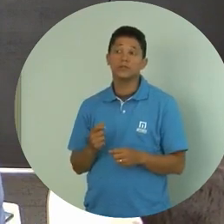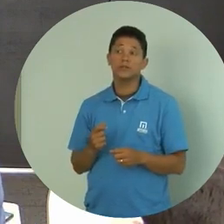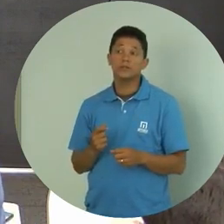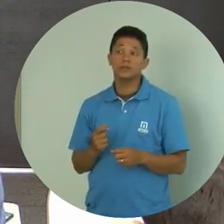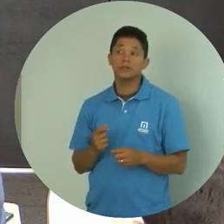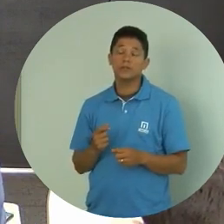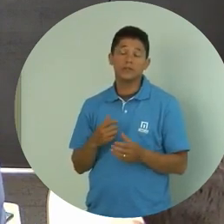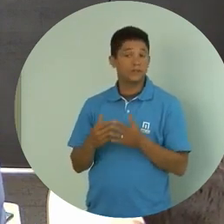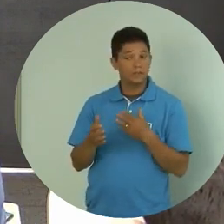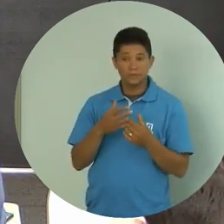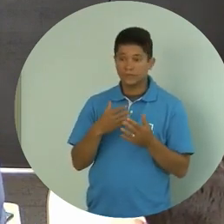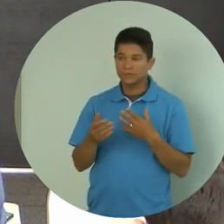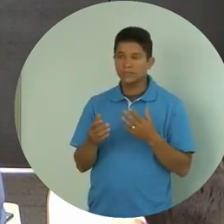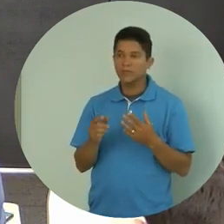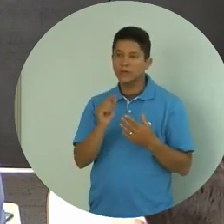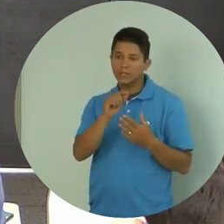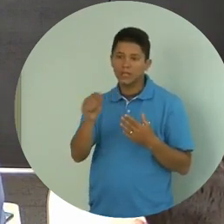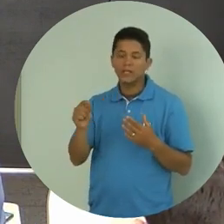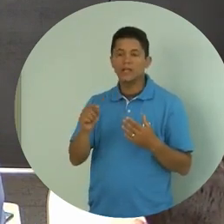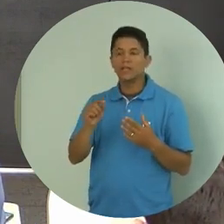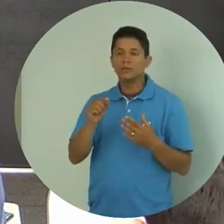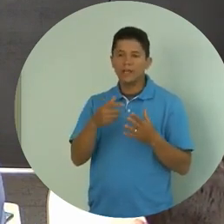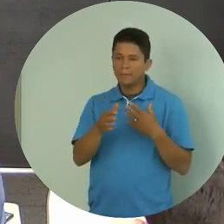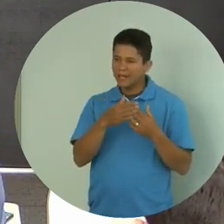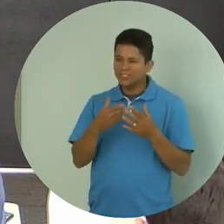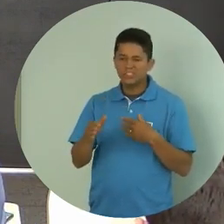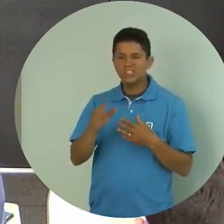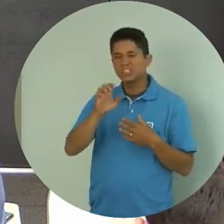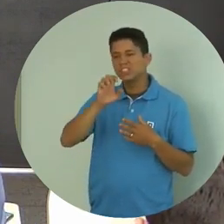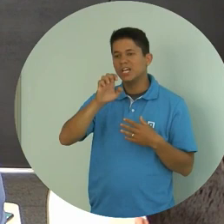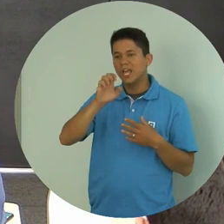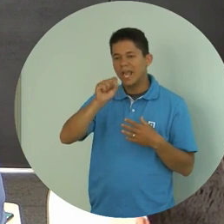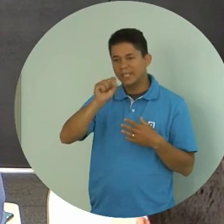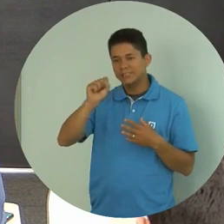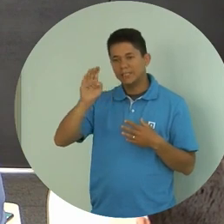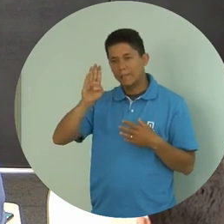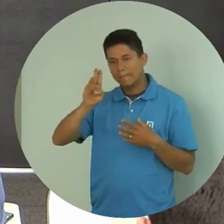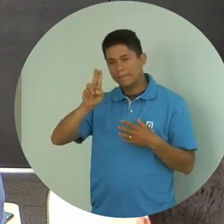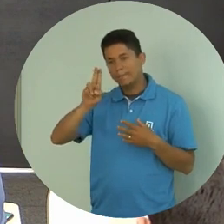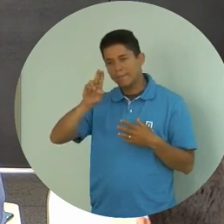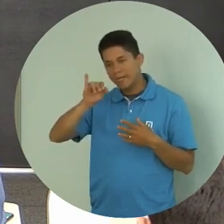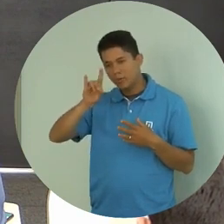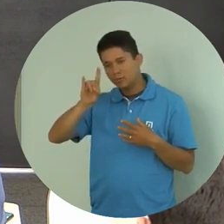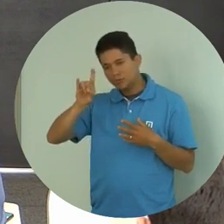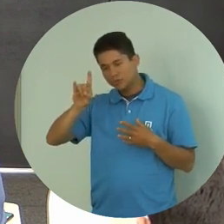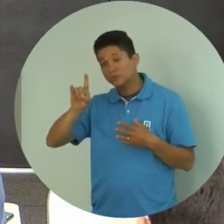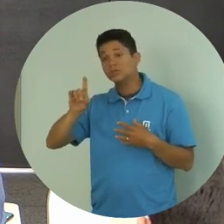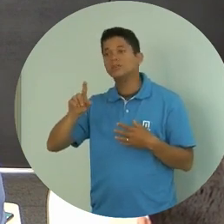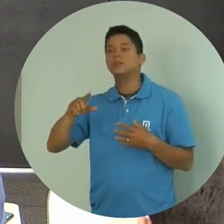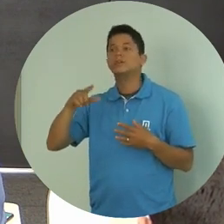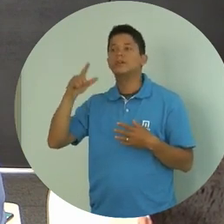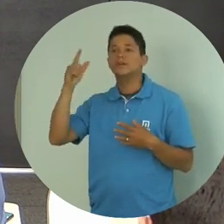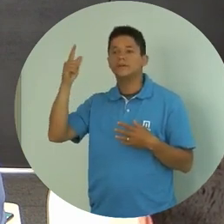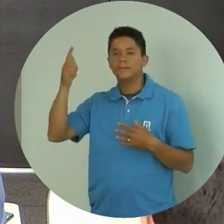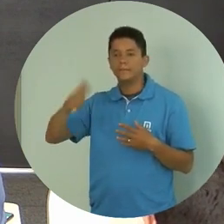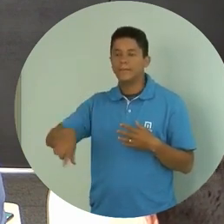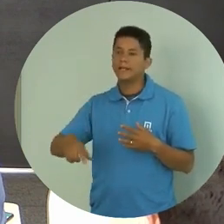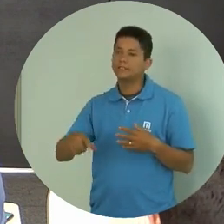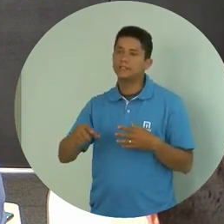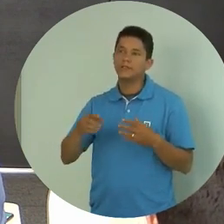de as-built, tudo que a gente conseguiu, tudo que era mensurável, e eu acho que isso é